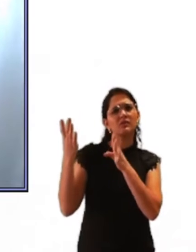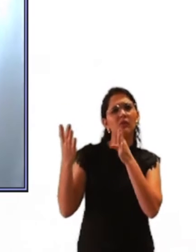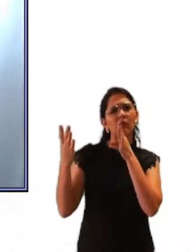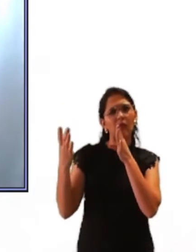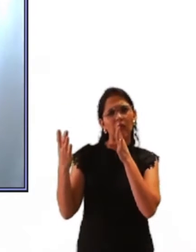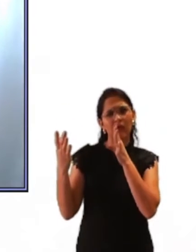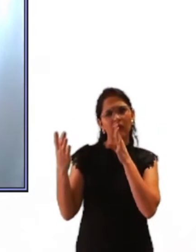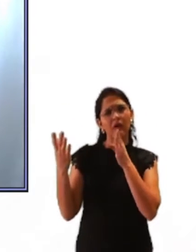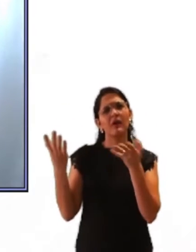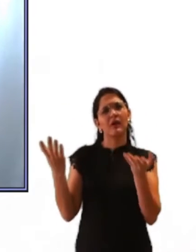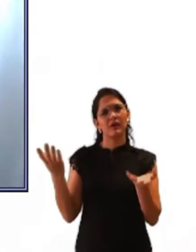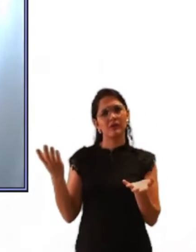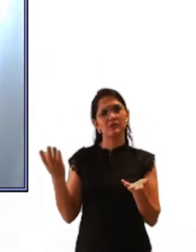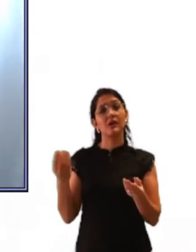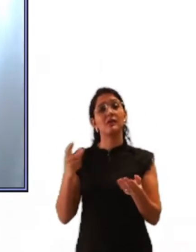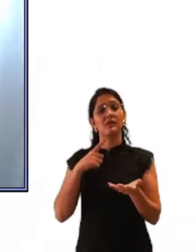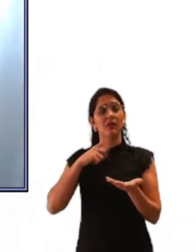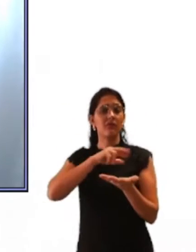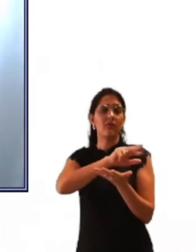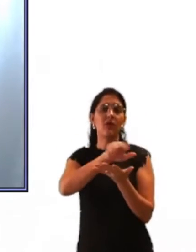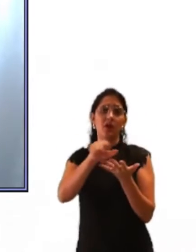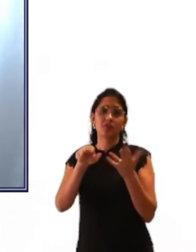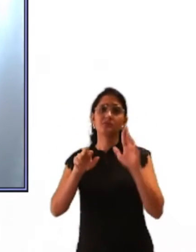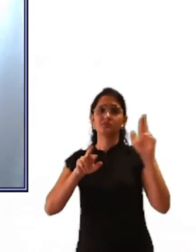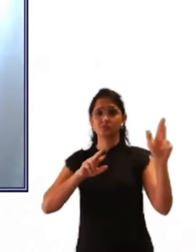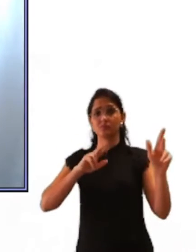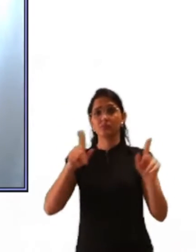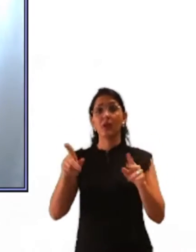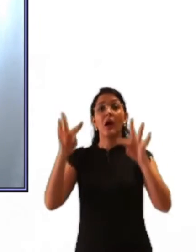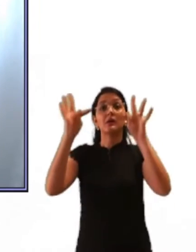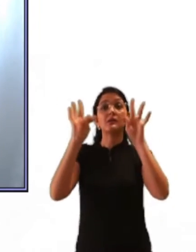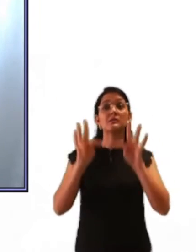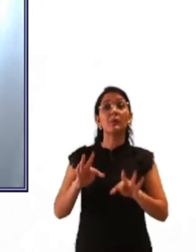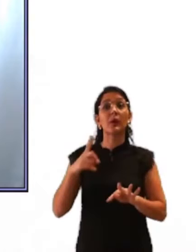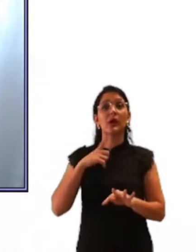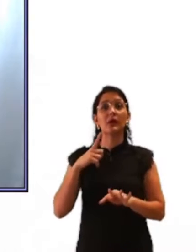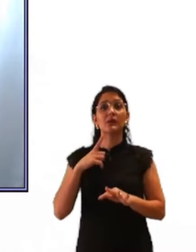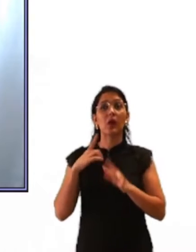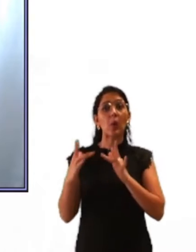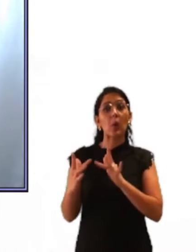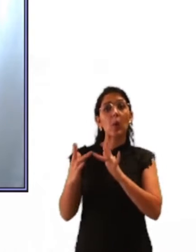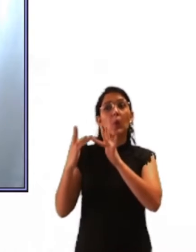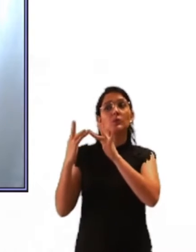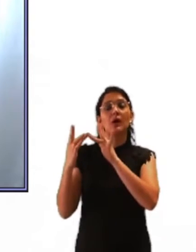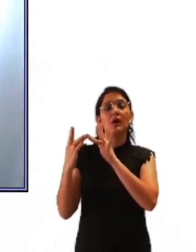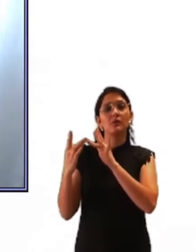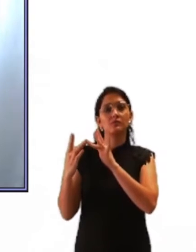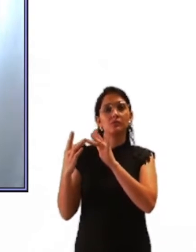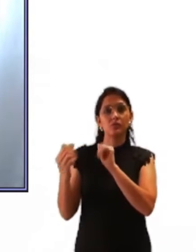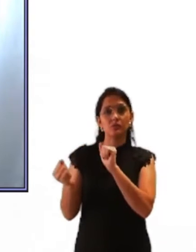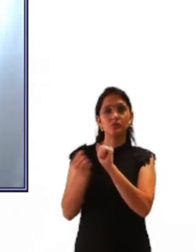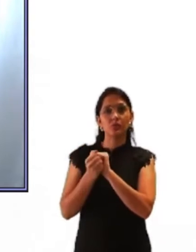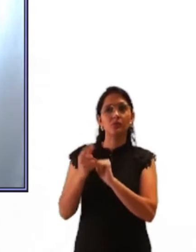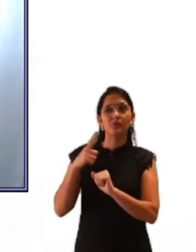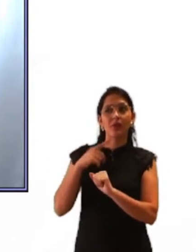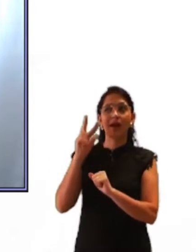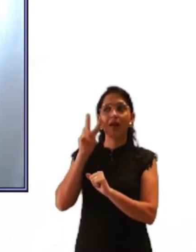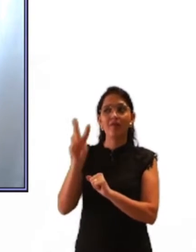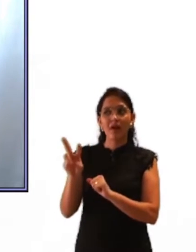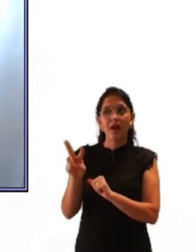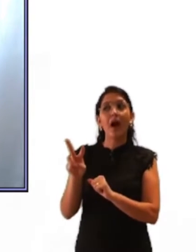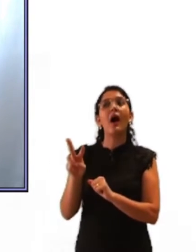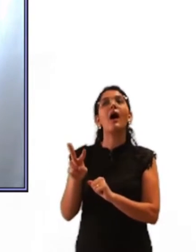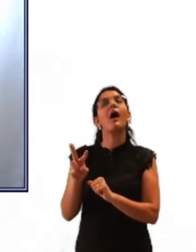várias variáveis vão incidir ali, mas a testemunha tem contato com o fato, ela vai interpretar esse fato,